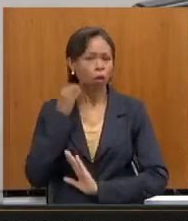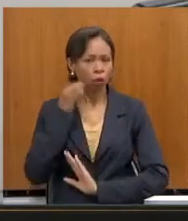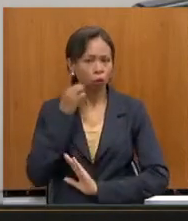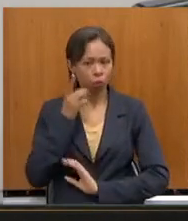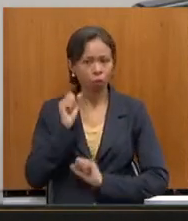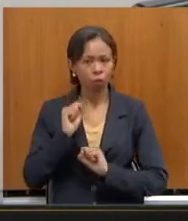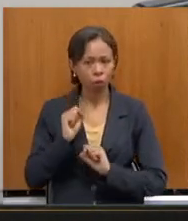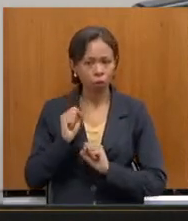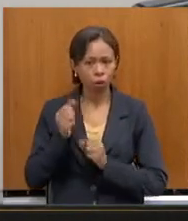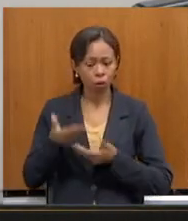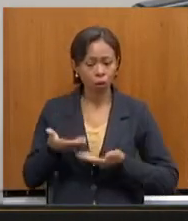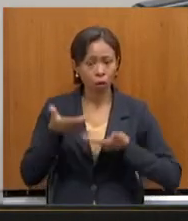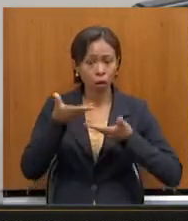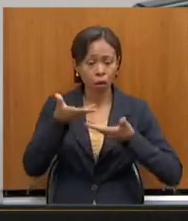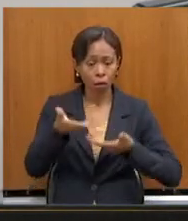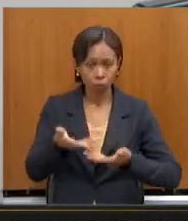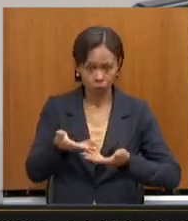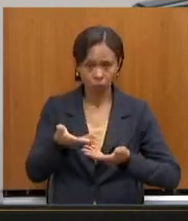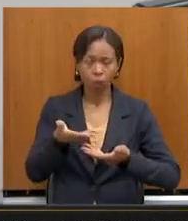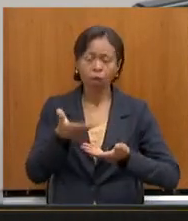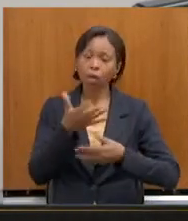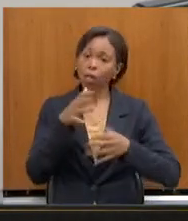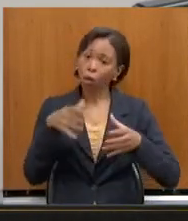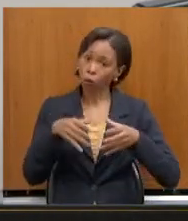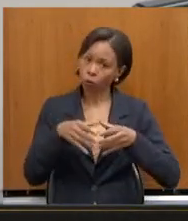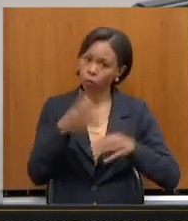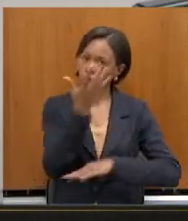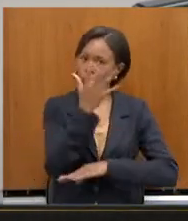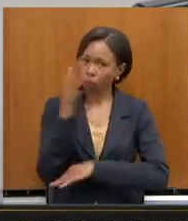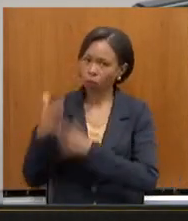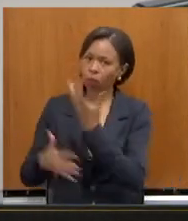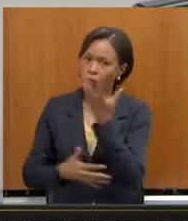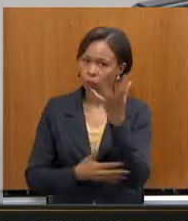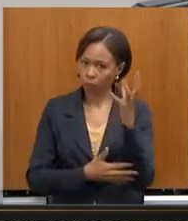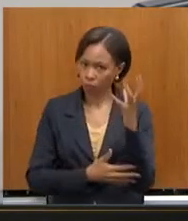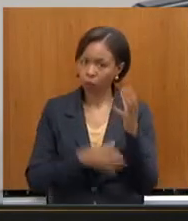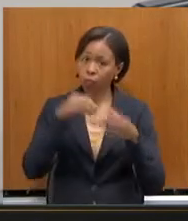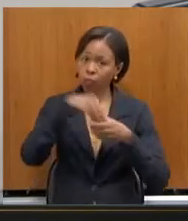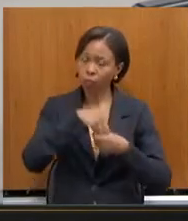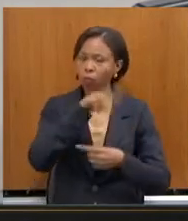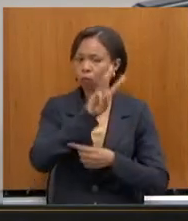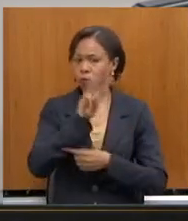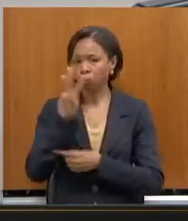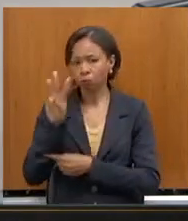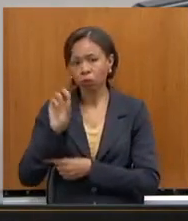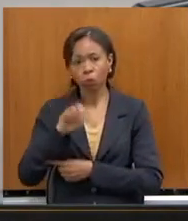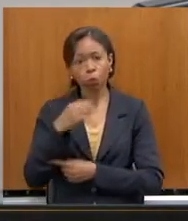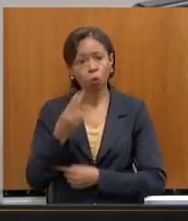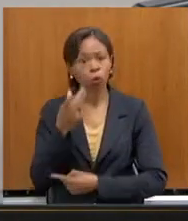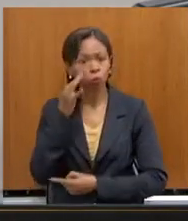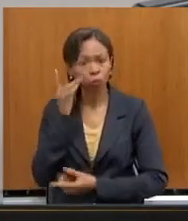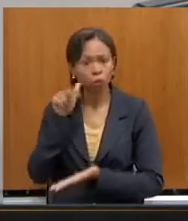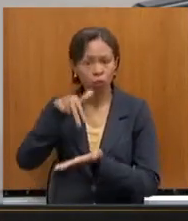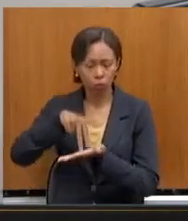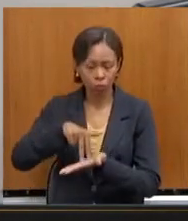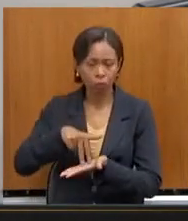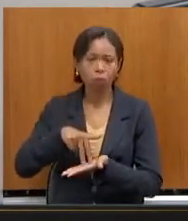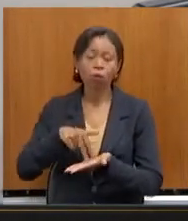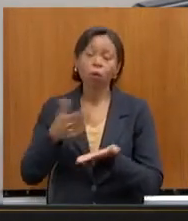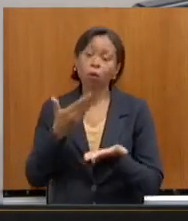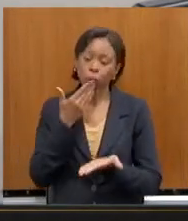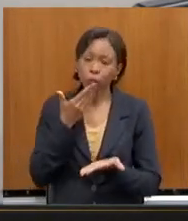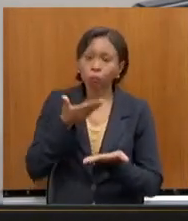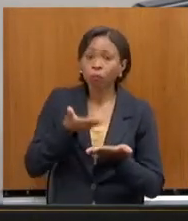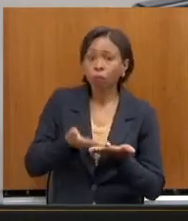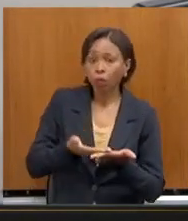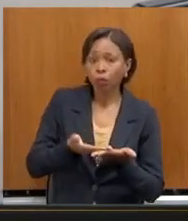na comissão de Meio Ambiente e desenvolvimento sustentável através da plataforma filés ou pessoalmente requerimentos contendo